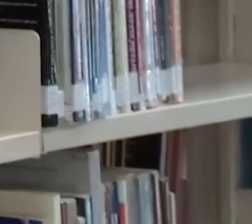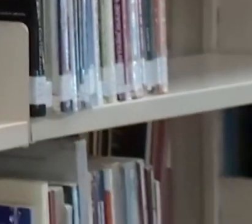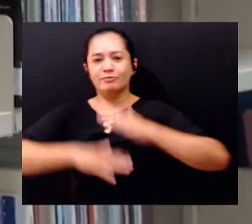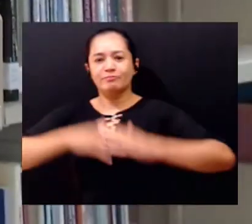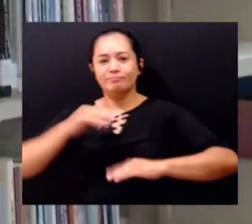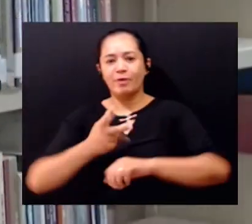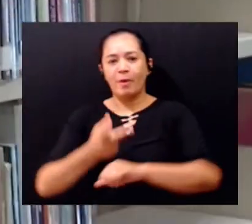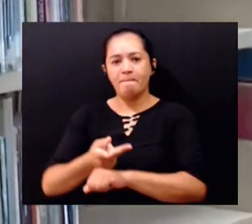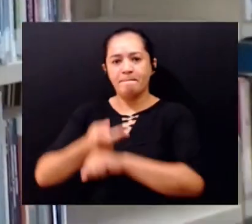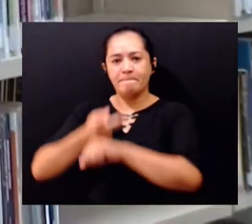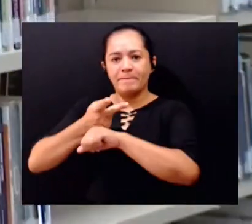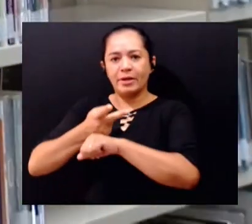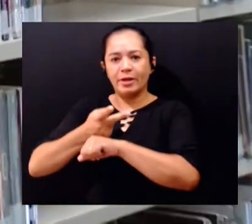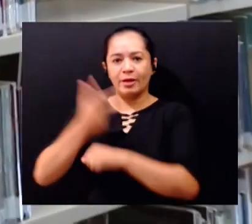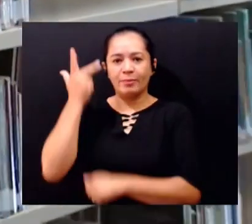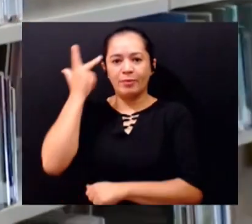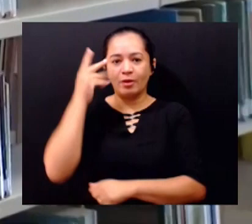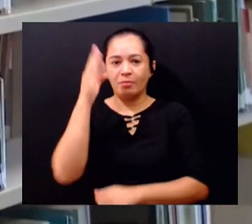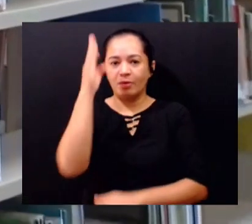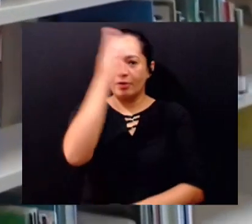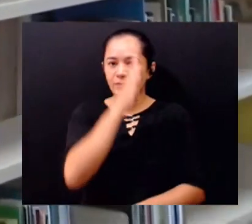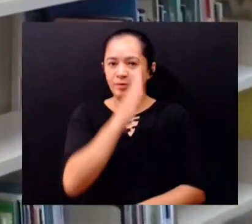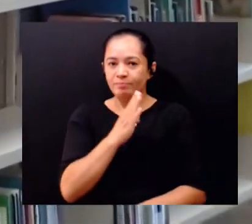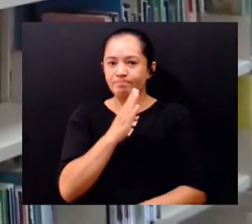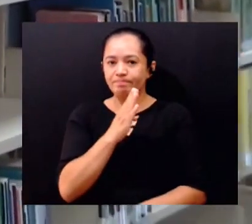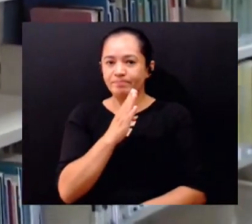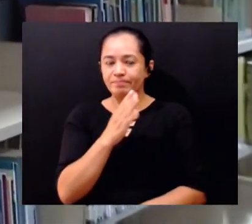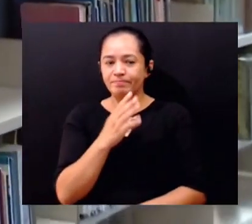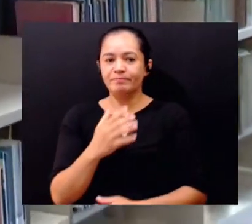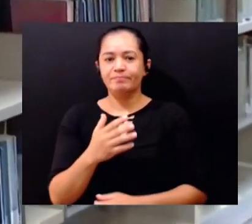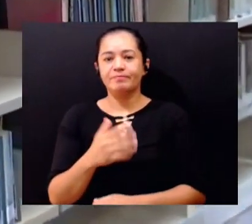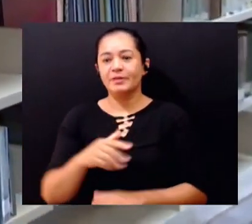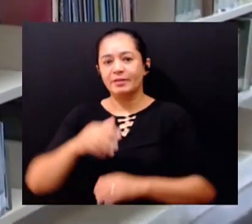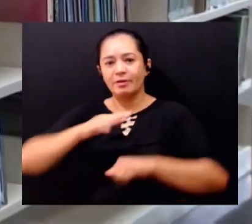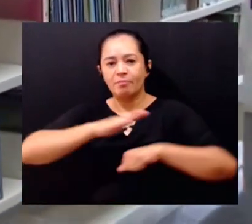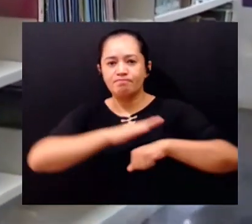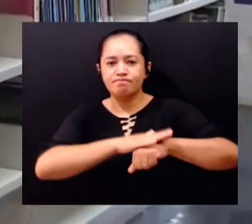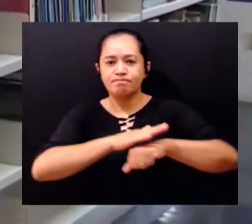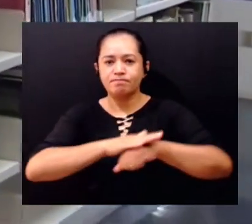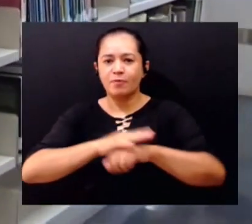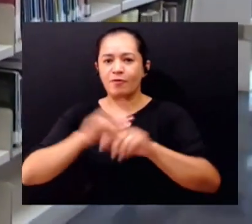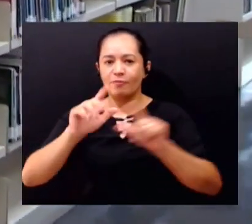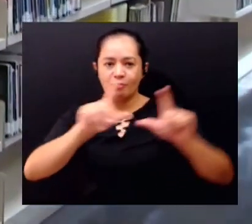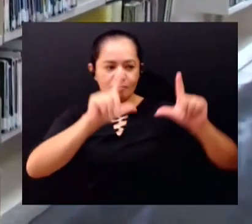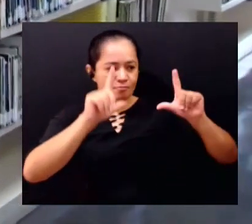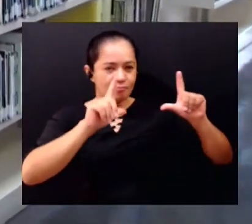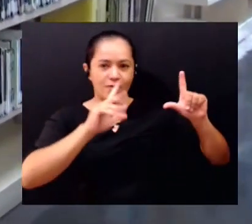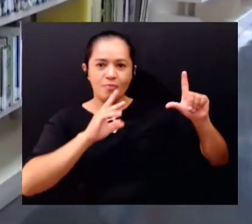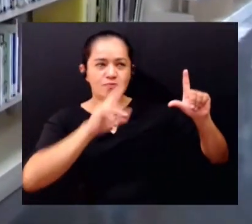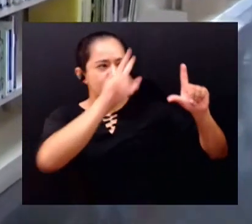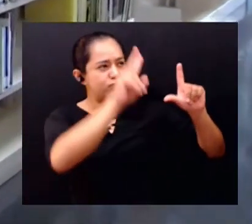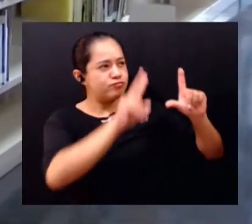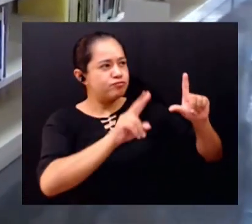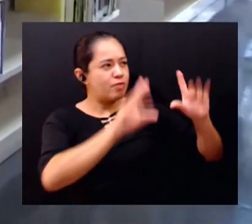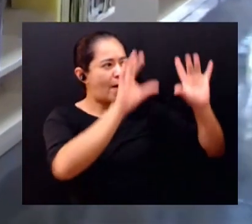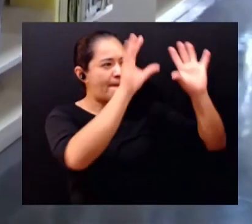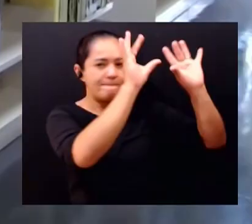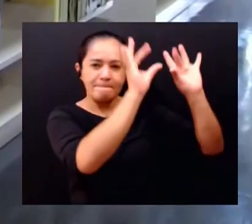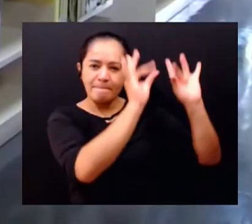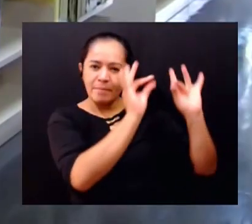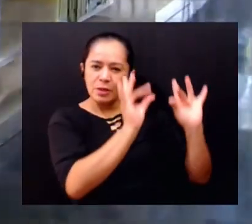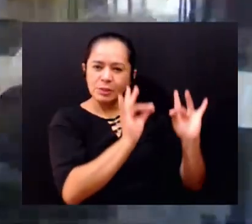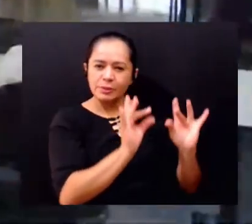Brasil. A produção dele, que pode ser vista aqui, vocês vão poder conhecer o traço, os personagens, a forma como ele